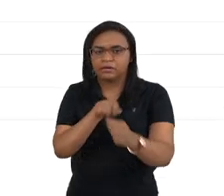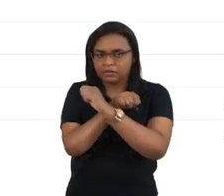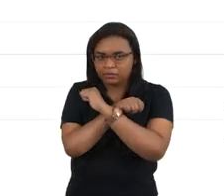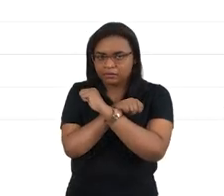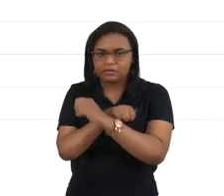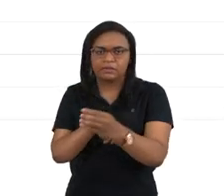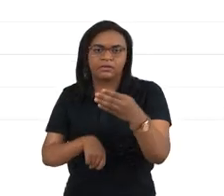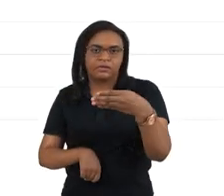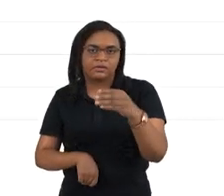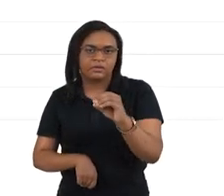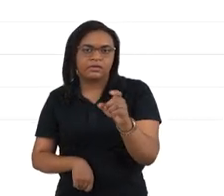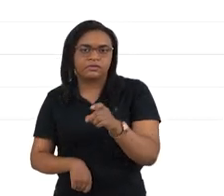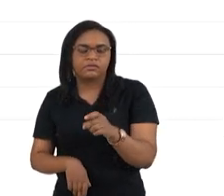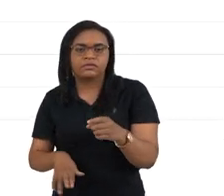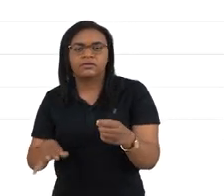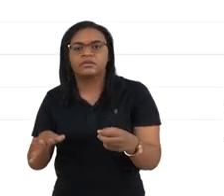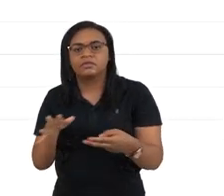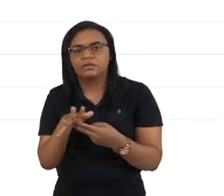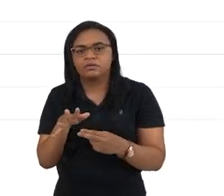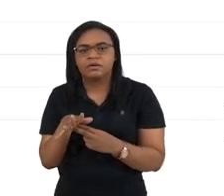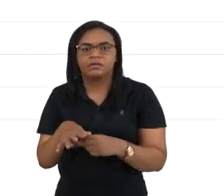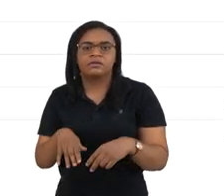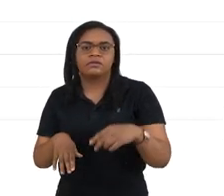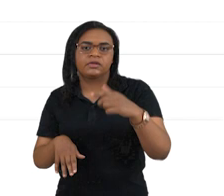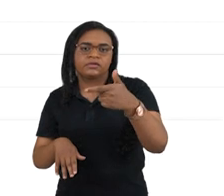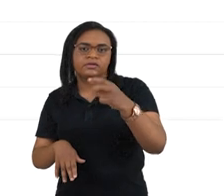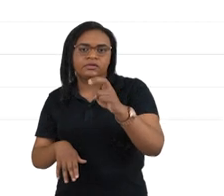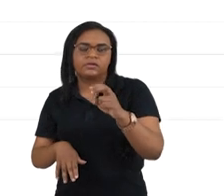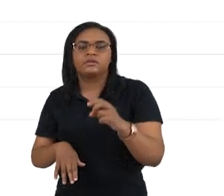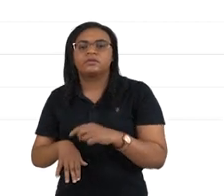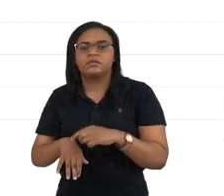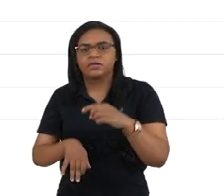40x igual 25 vezes 48. Aí a gente vem multiplicar aqui, ó.